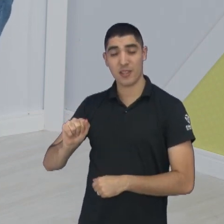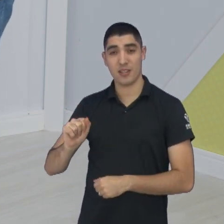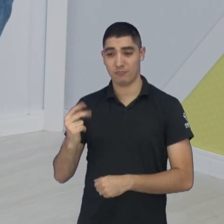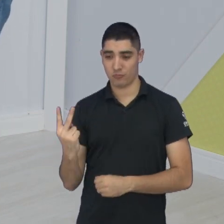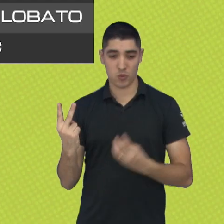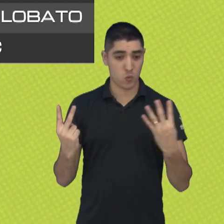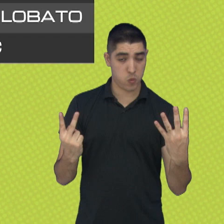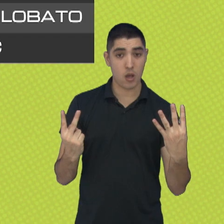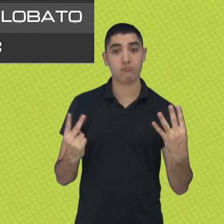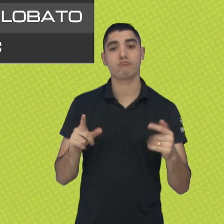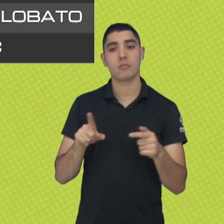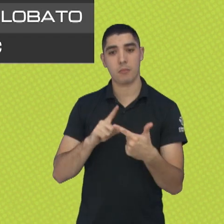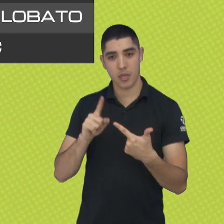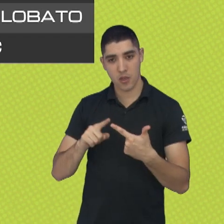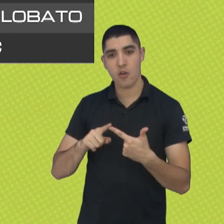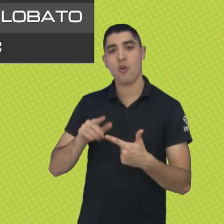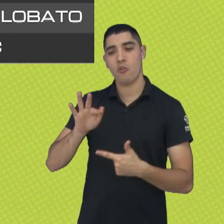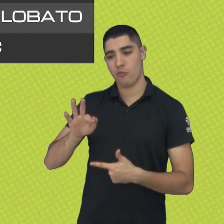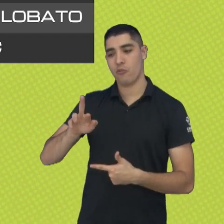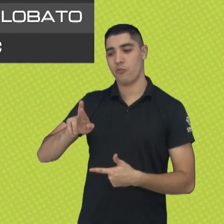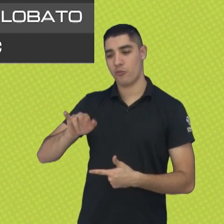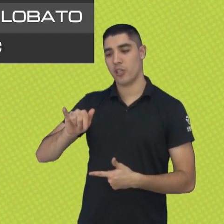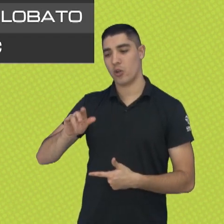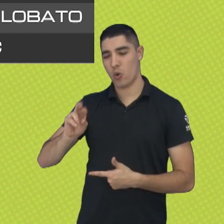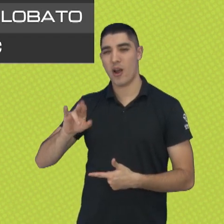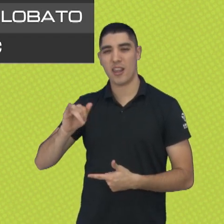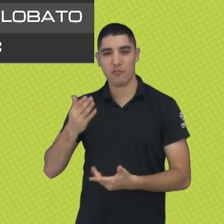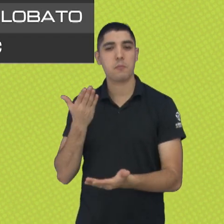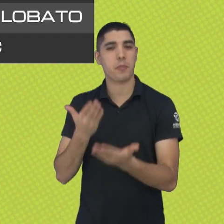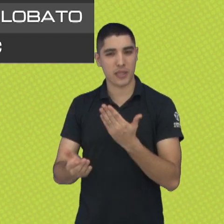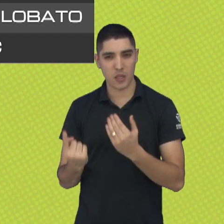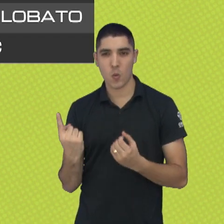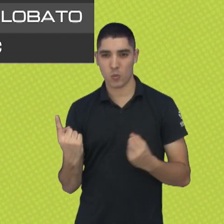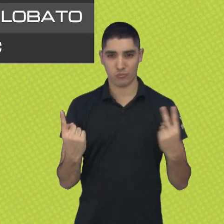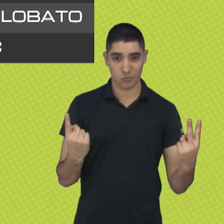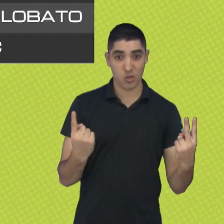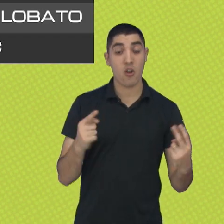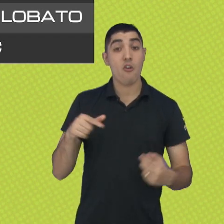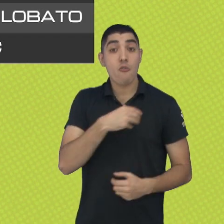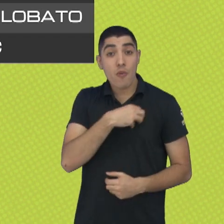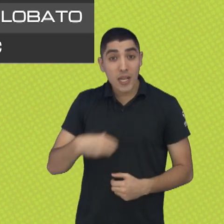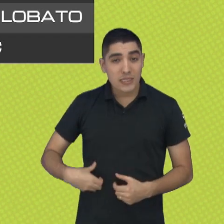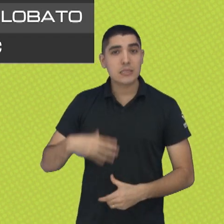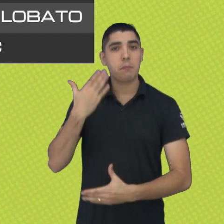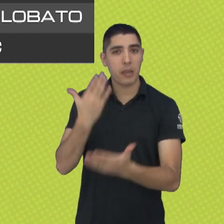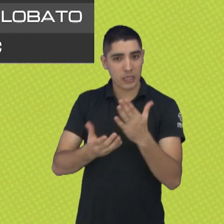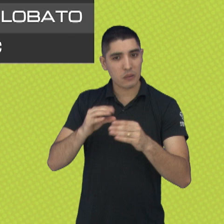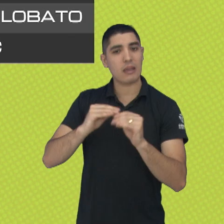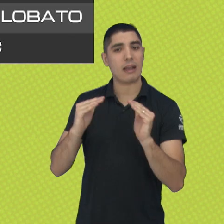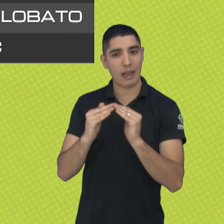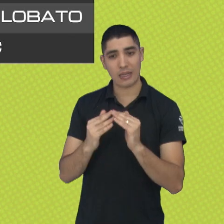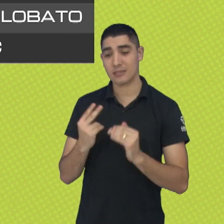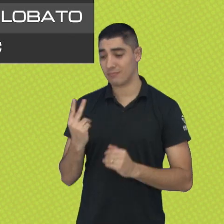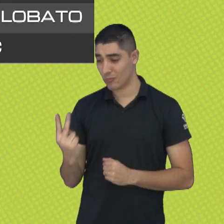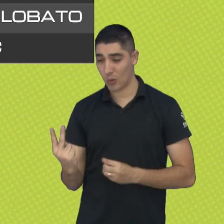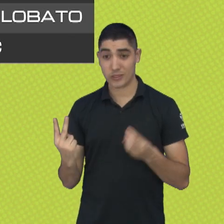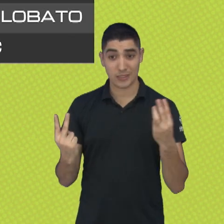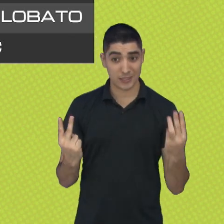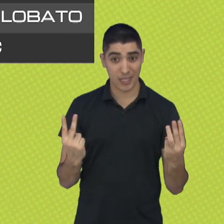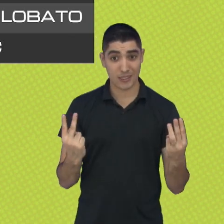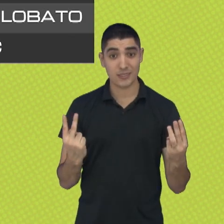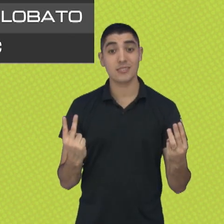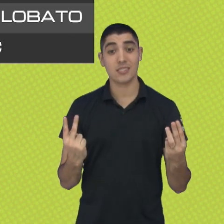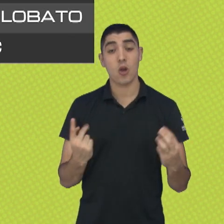O Frigorífico também em casa perdeu para o Guarani 2-1. O Vasquinho em casa perdeu para o Monteiro Lobato 3-2. O único que